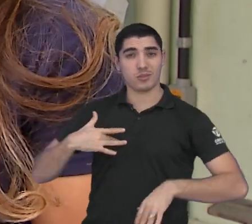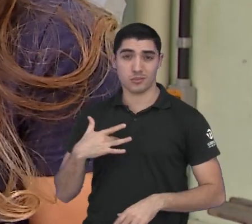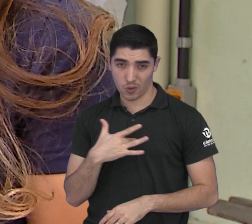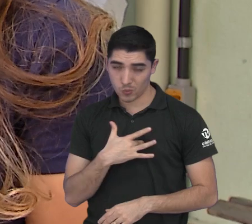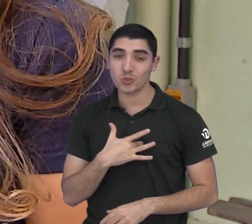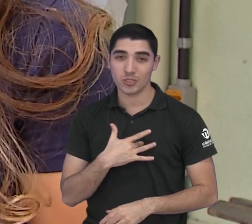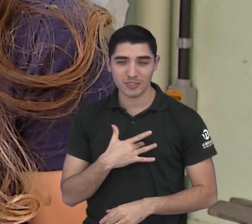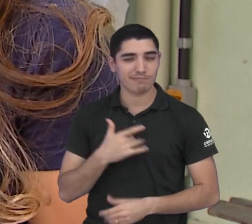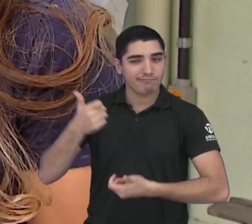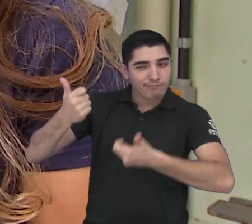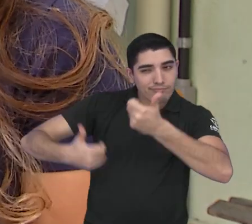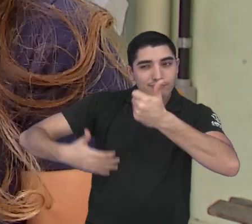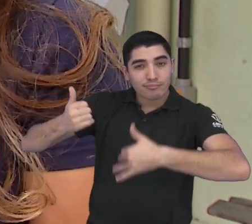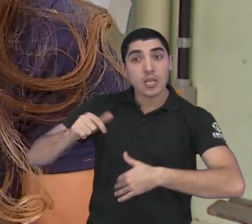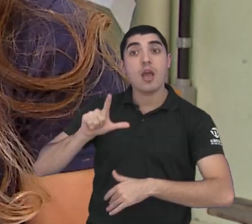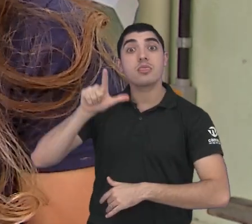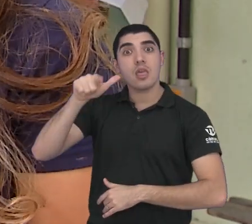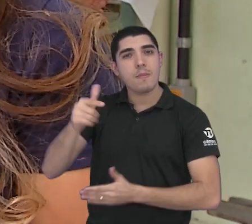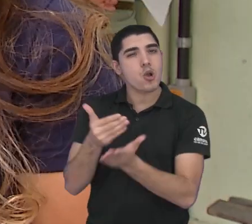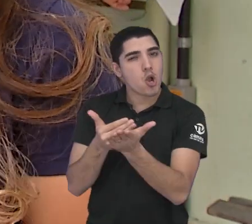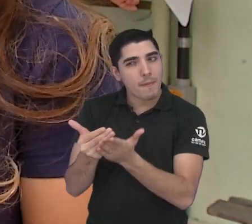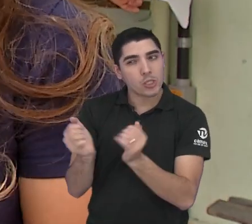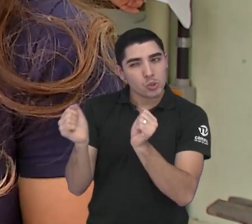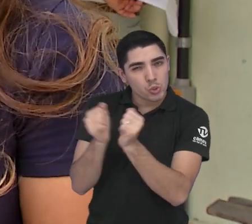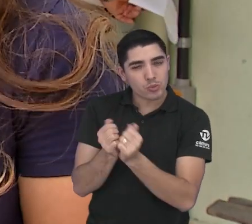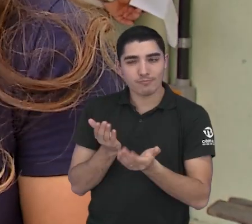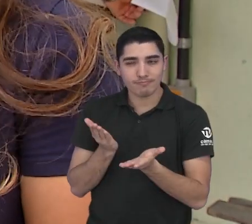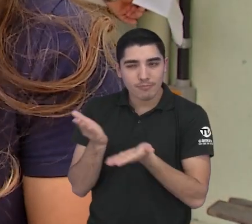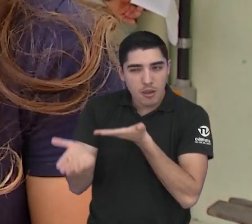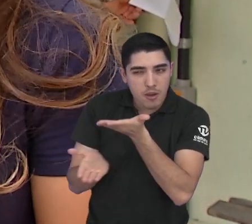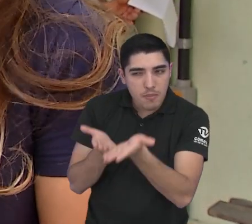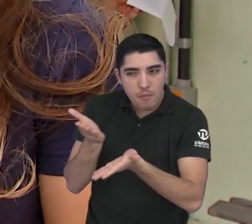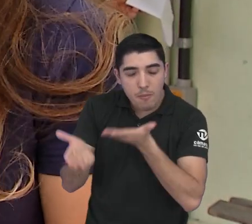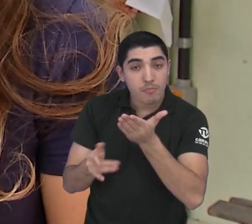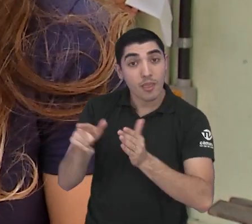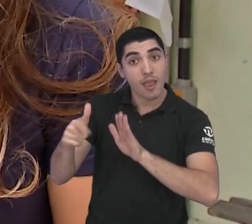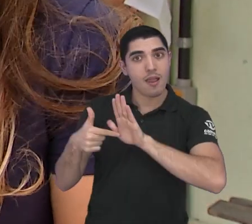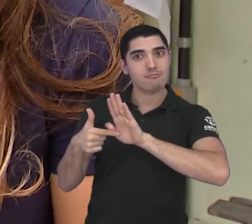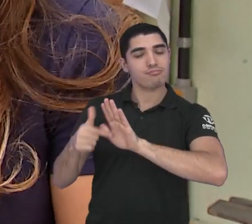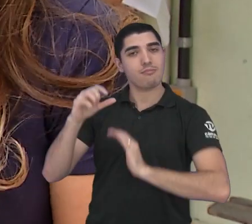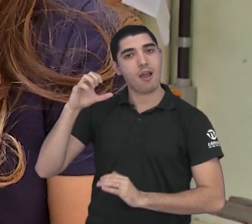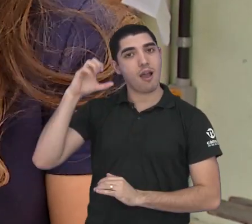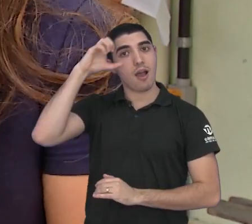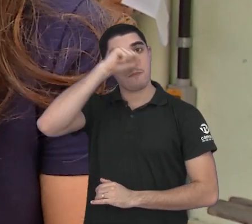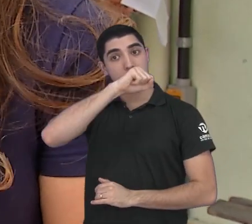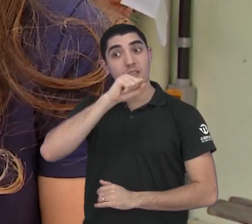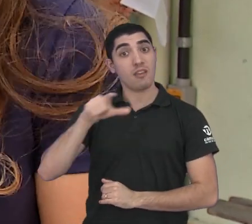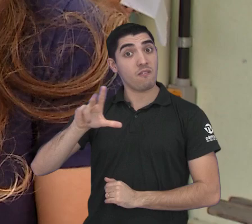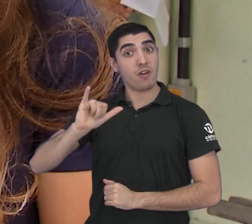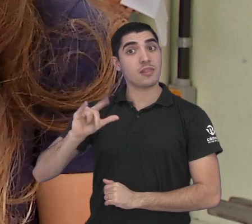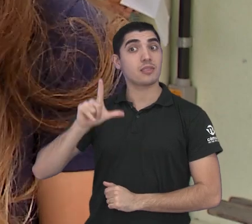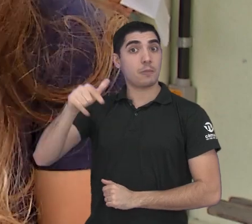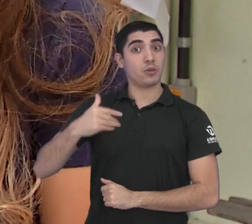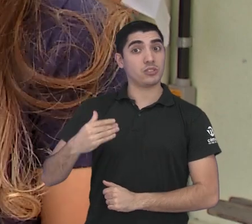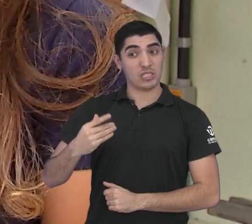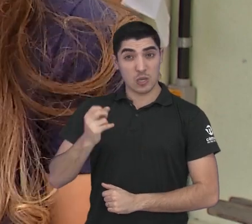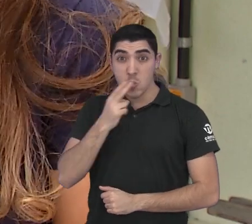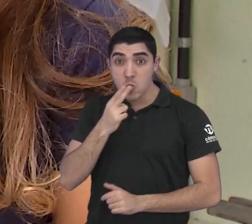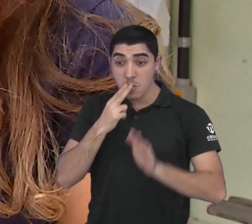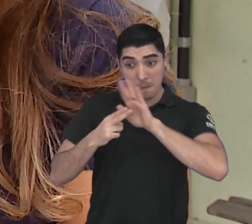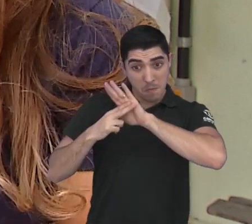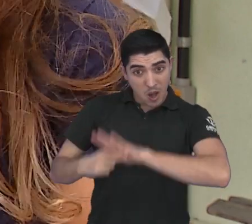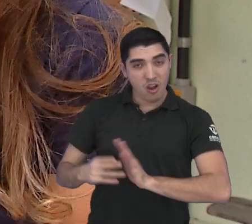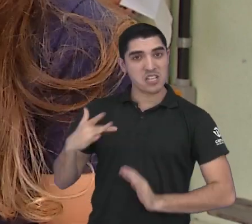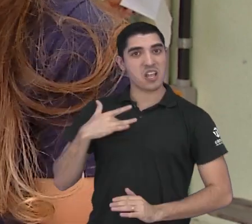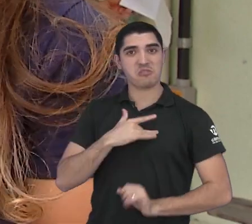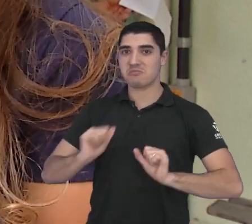traz para a saúde, né? E a partir desse momento a gente começa a caminhar junto com a pessoa para poder mostrar para ela tudo aquilo que vai ser bom para ela a partir do momento